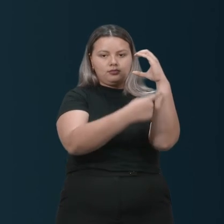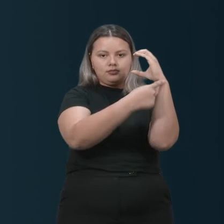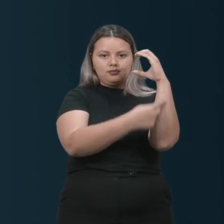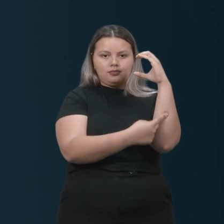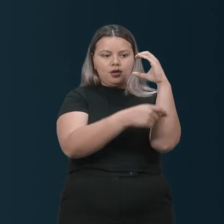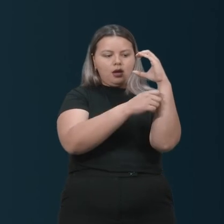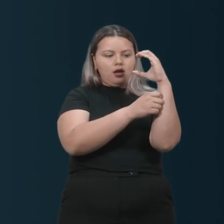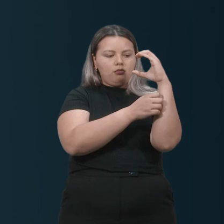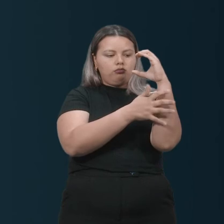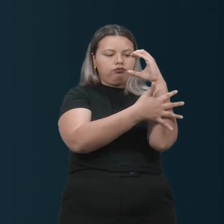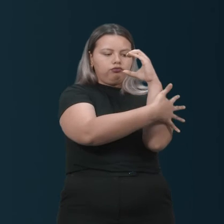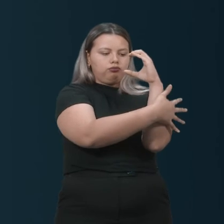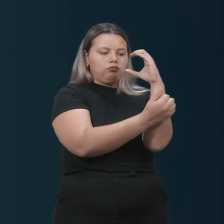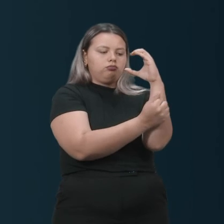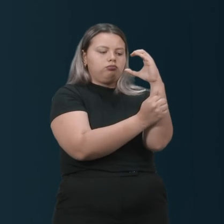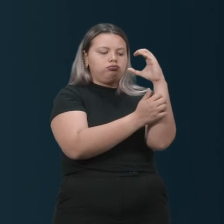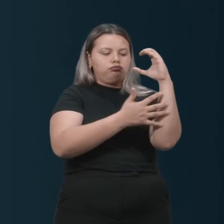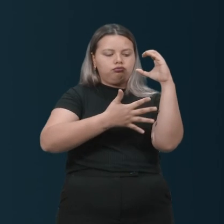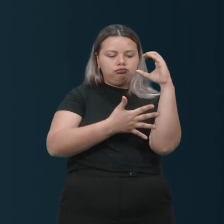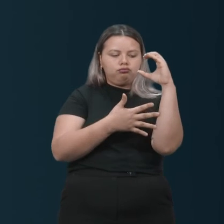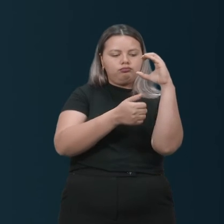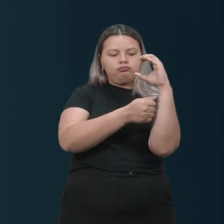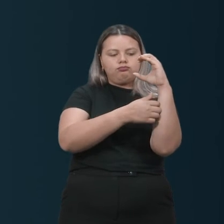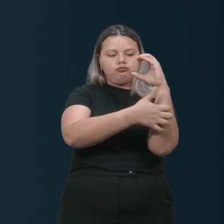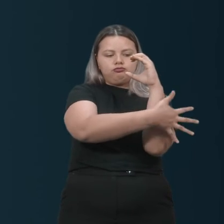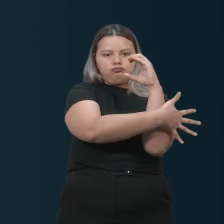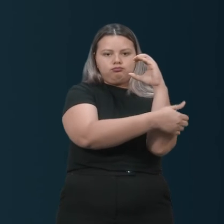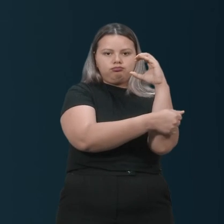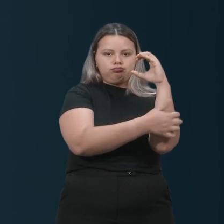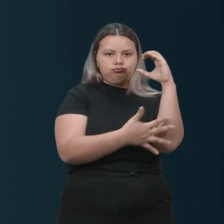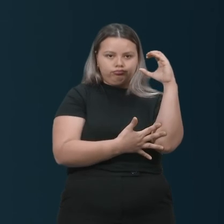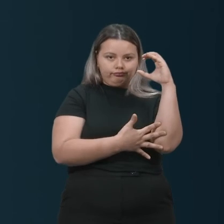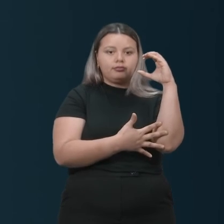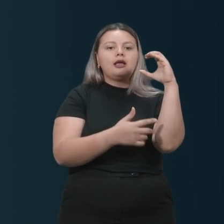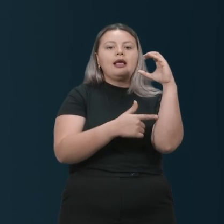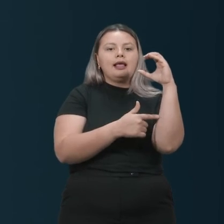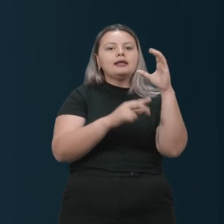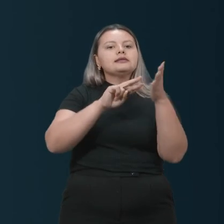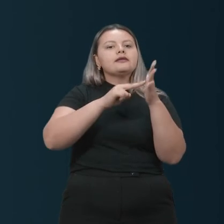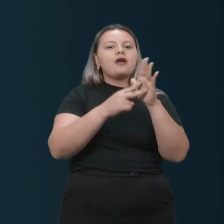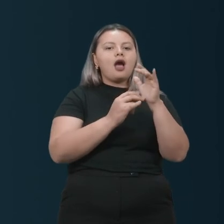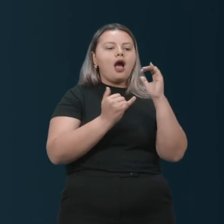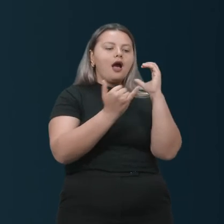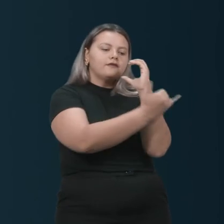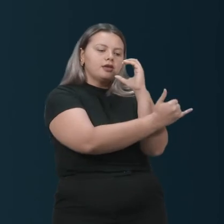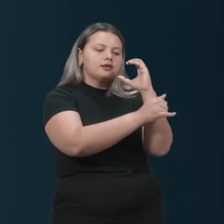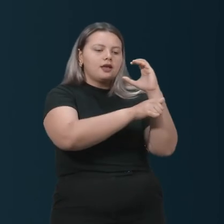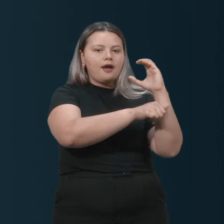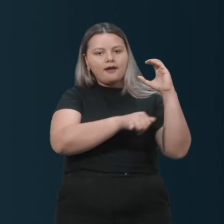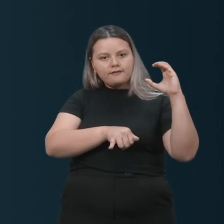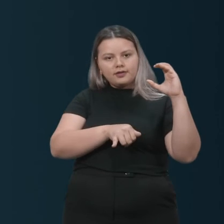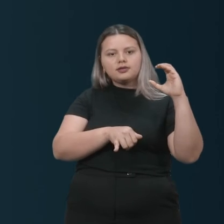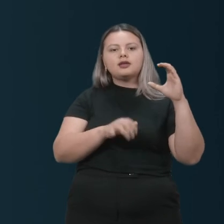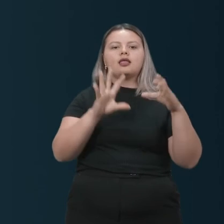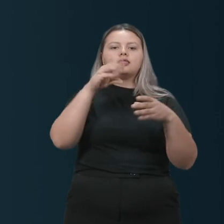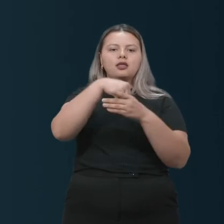projeções amarelas compõem nervos que fazem parte do sistema nervoso periférico.